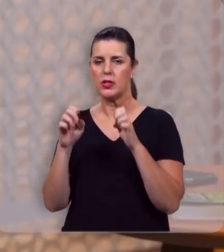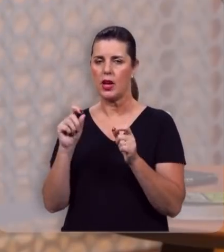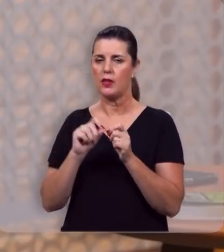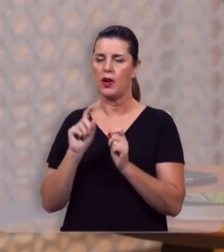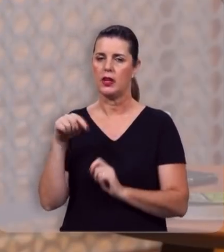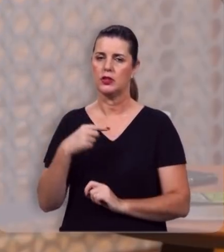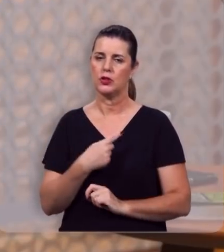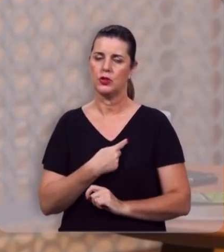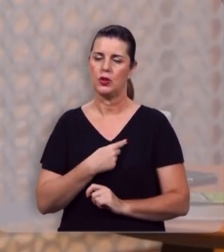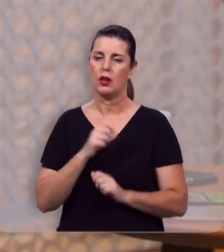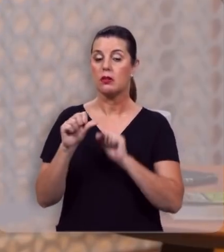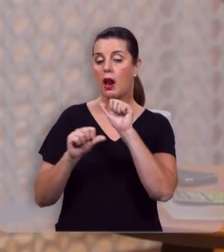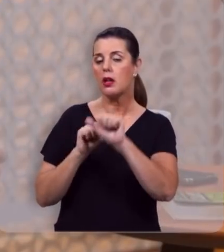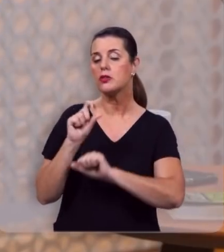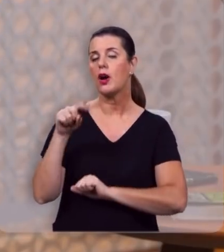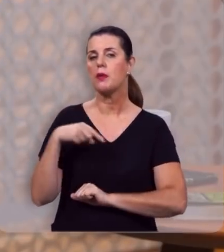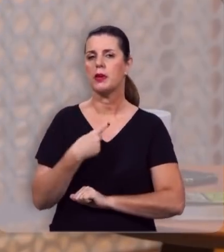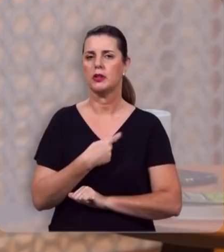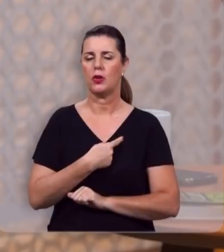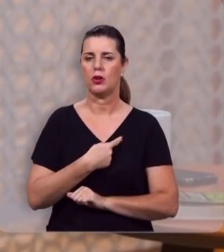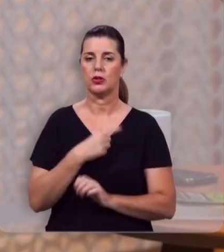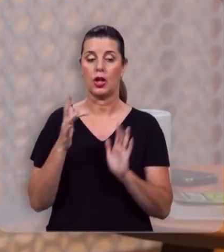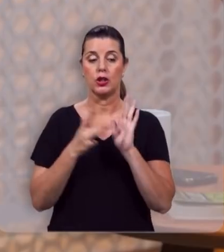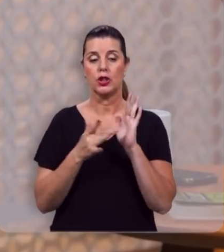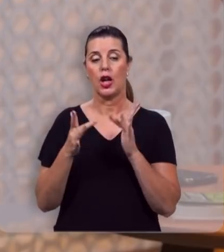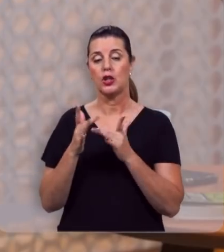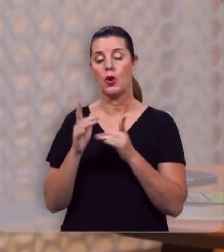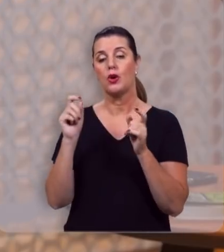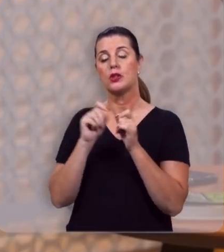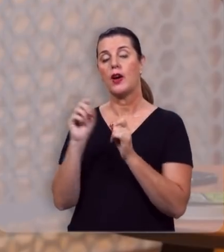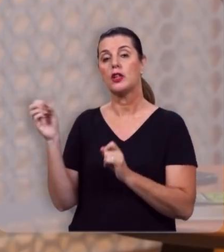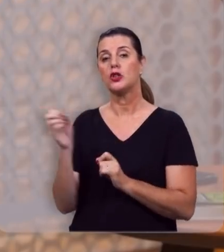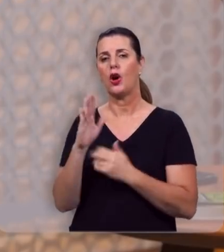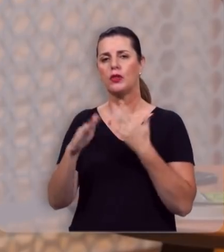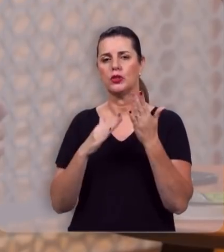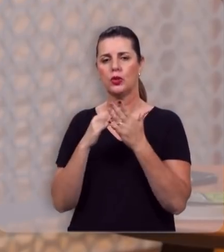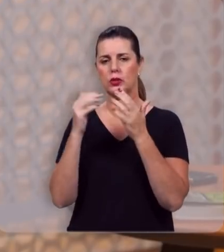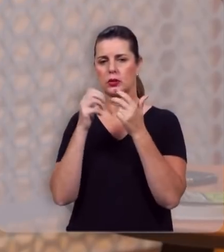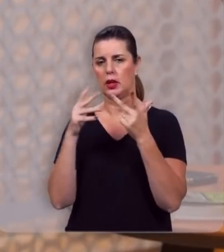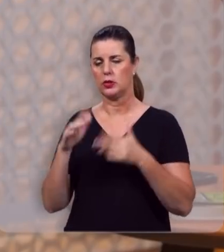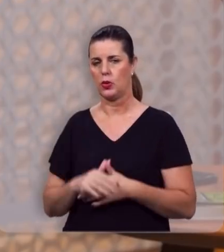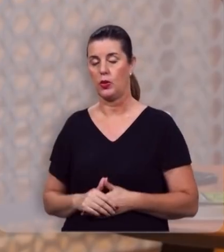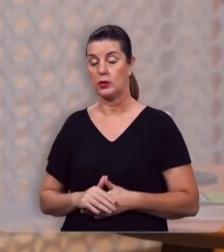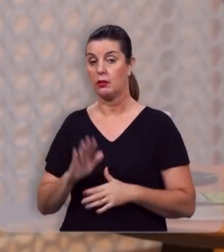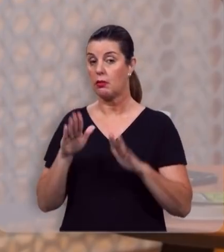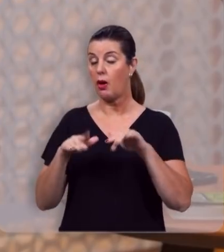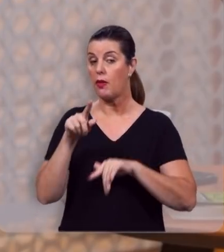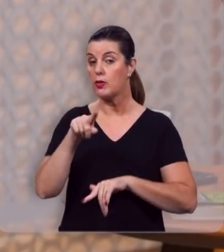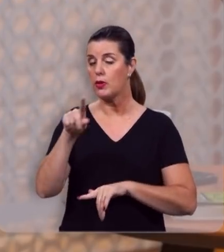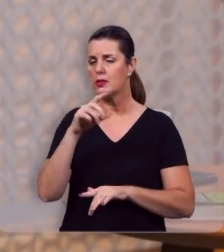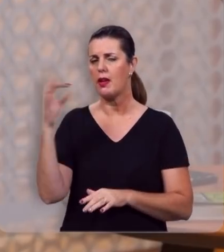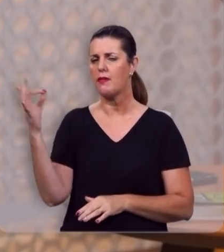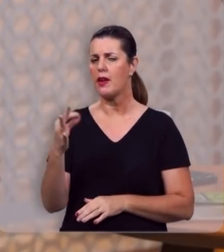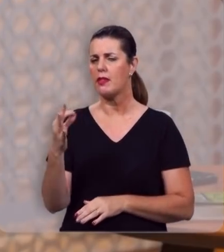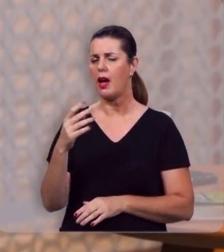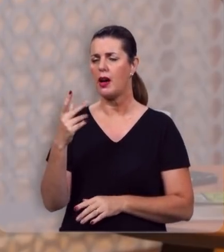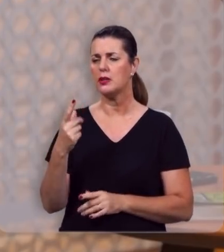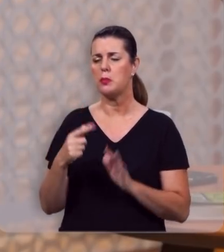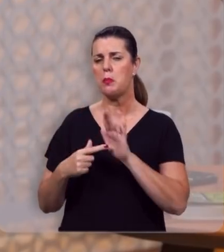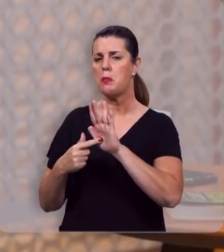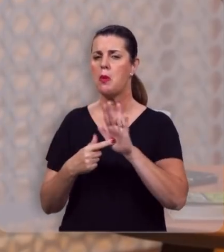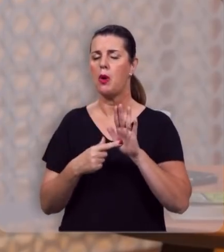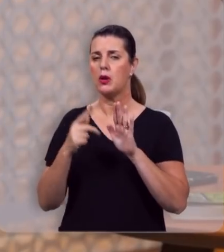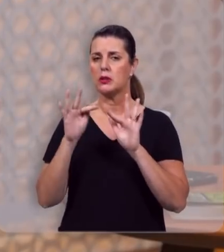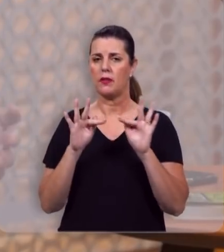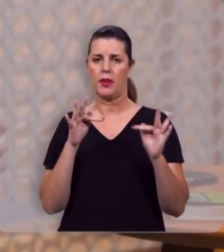nós. Ele nos transforma. Jesus é aquele que pode fazer novas todas as coisas. E talvez você, de fato, traga isso em relação à